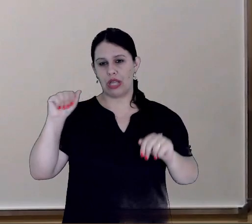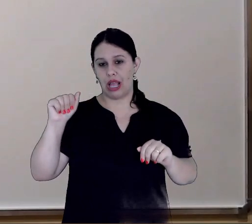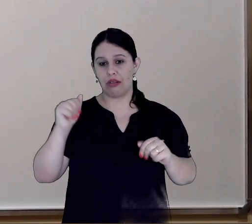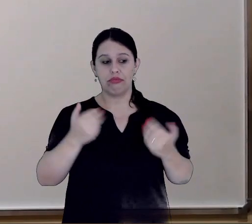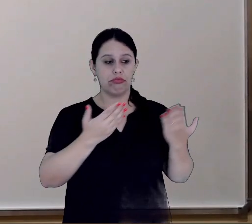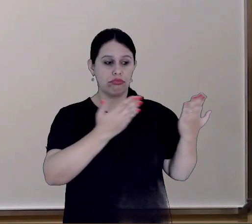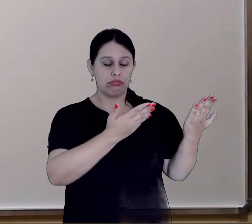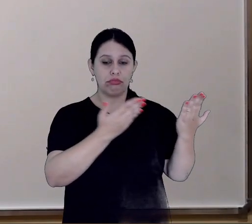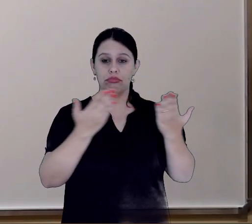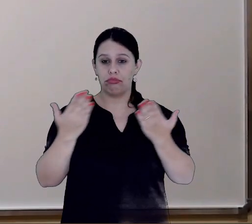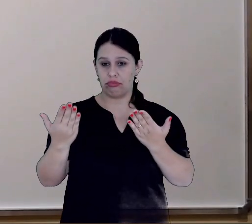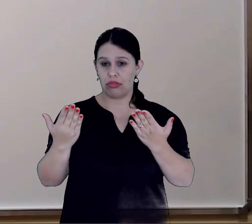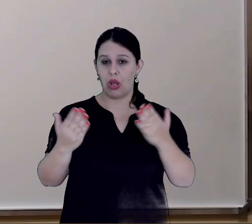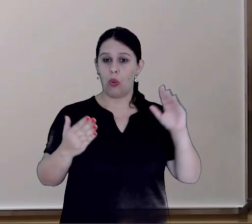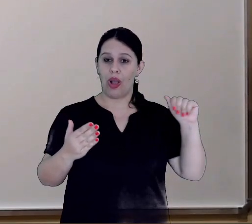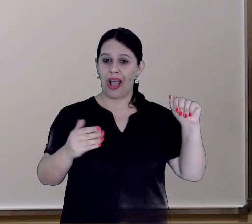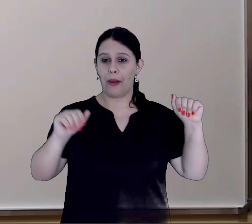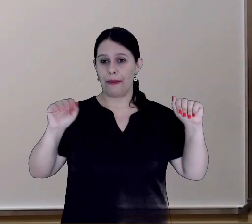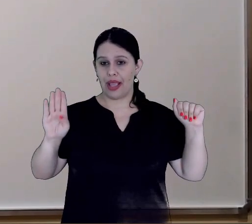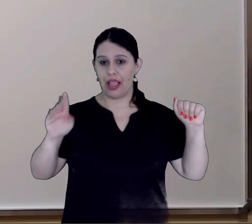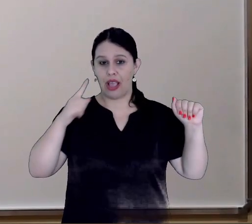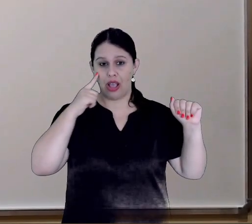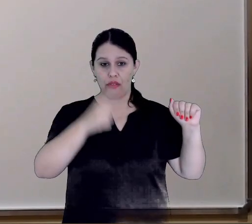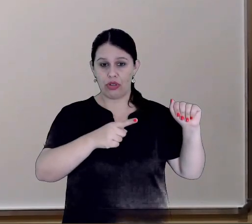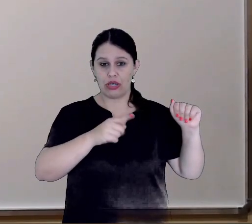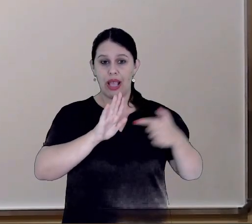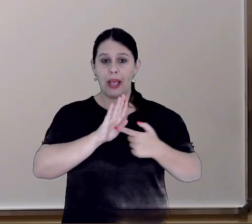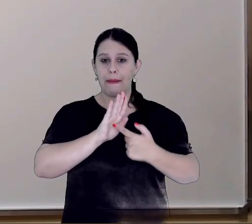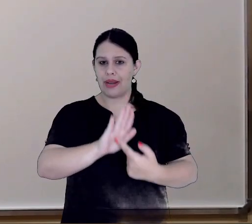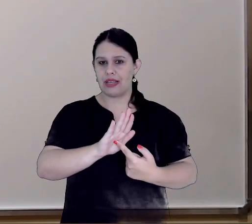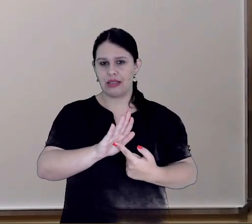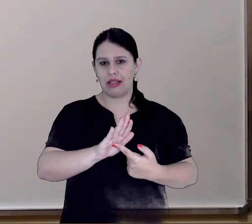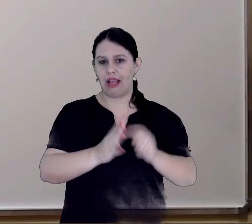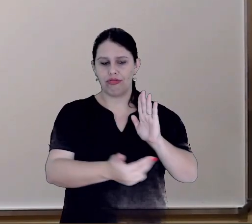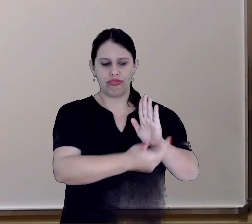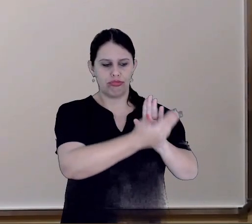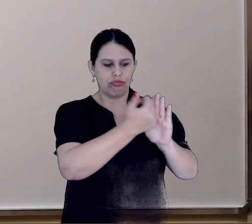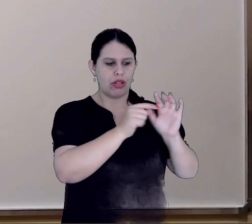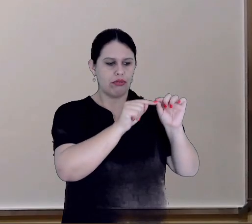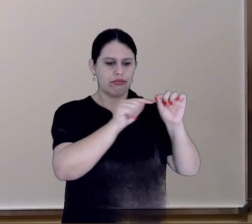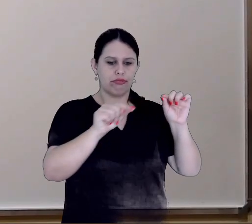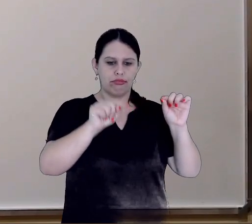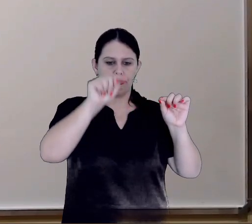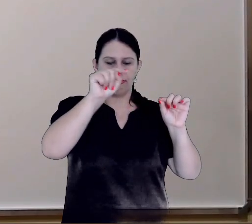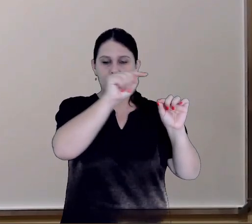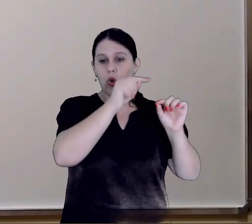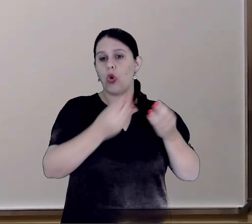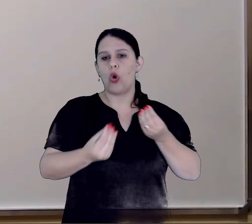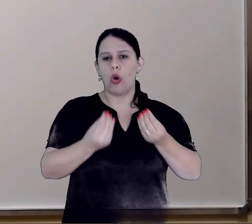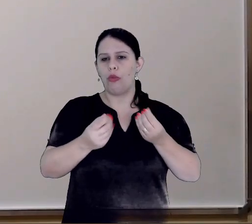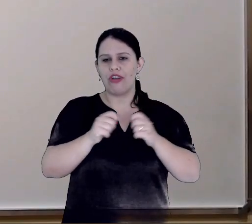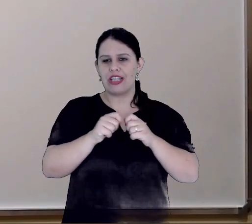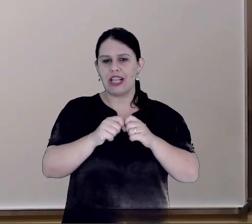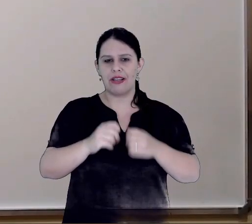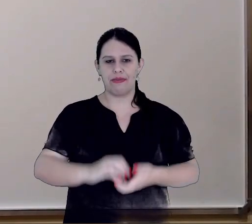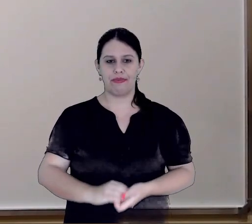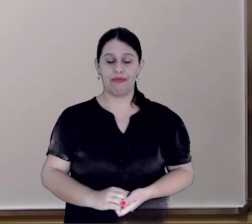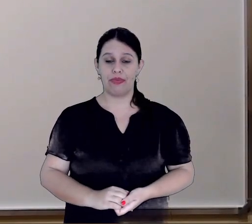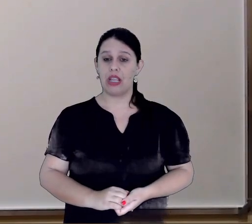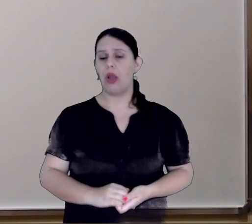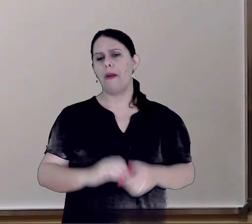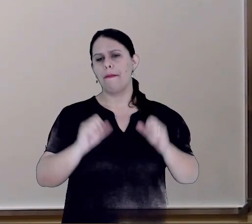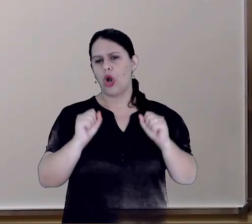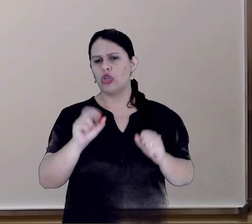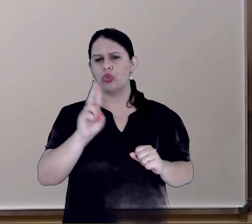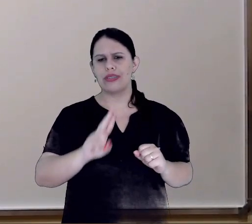B Te dei o vetor A E depois Para você representar Depois Ou antes Representar graficamente Pela